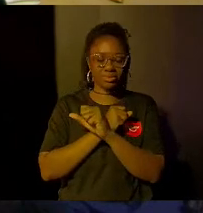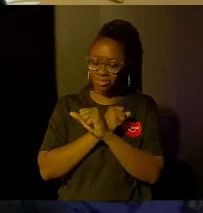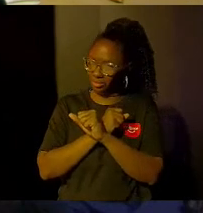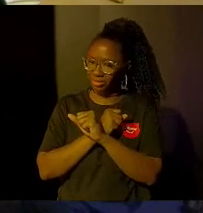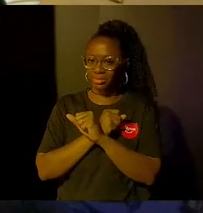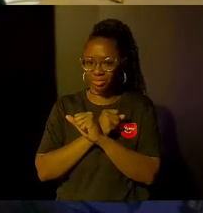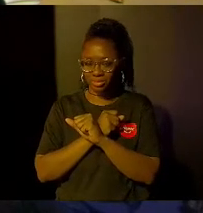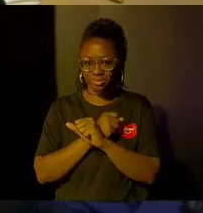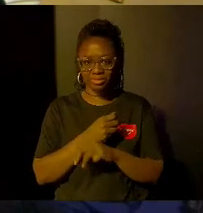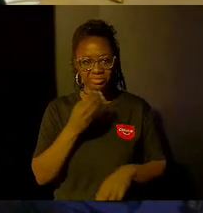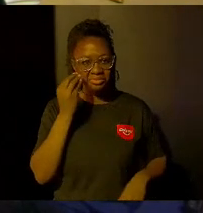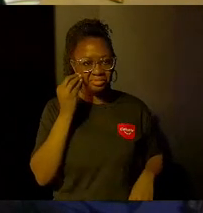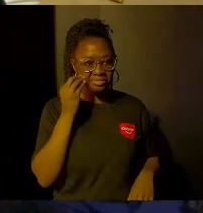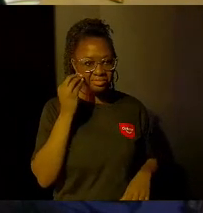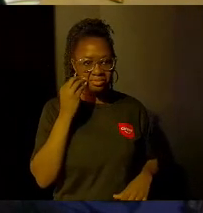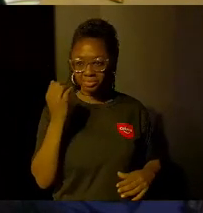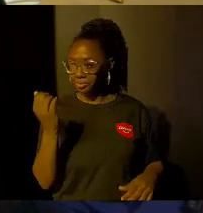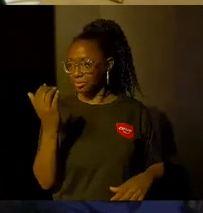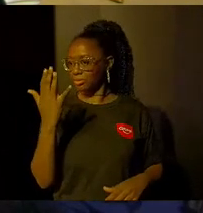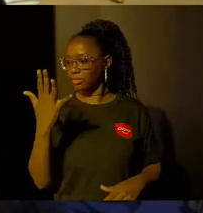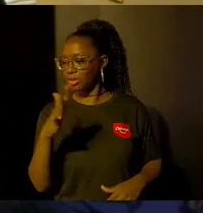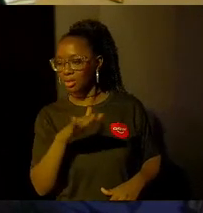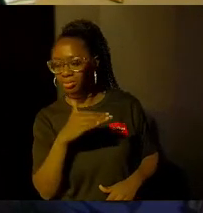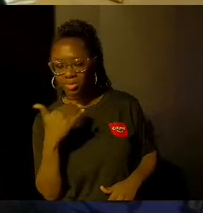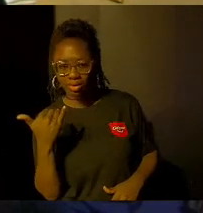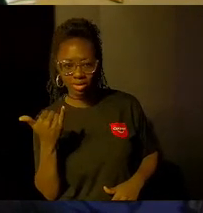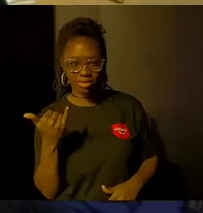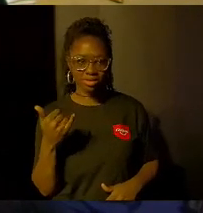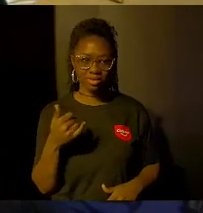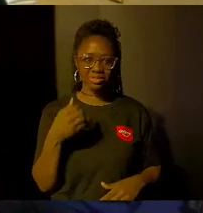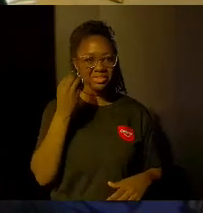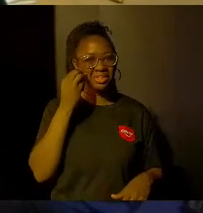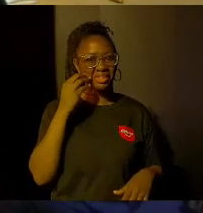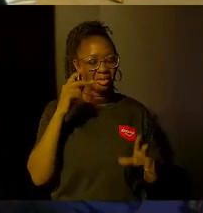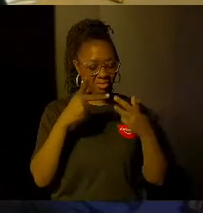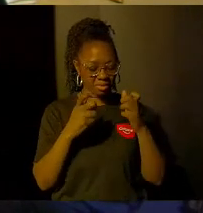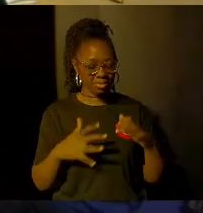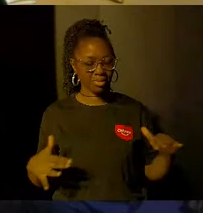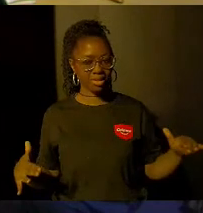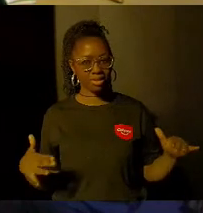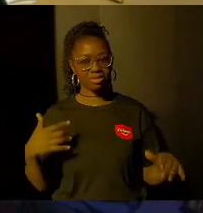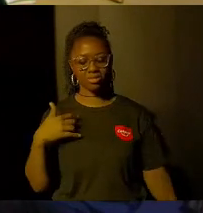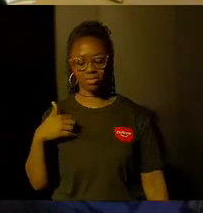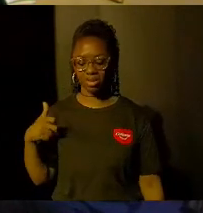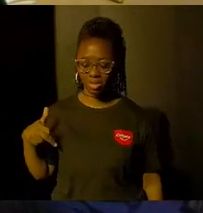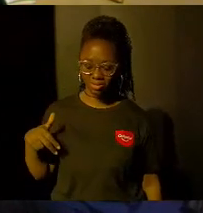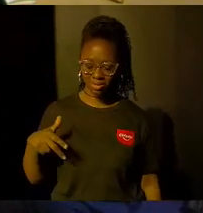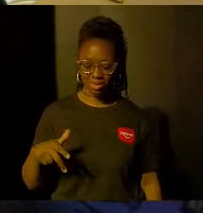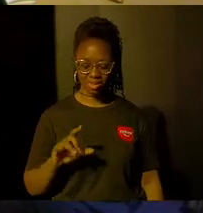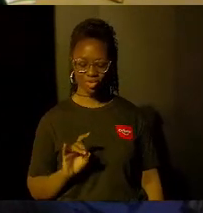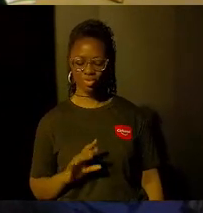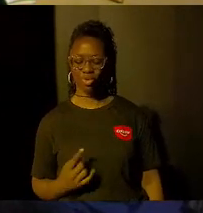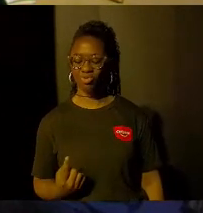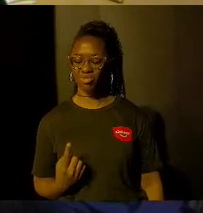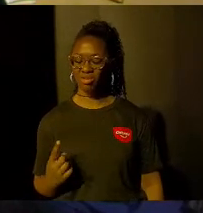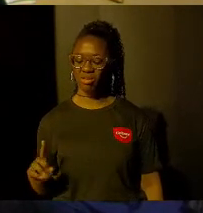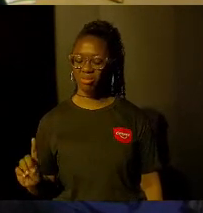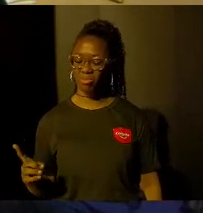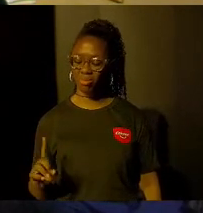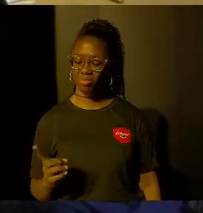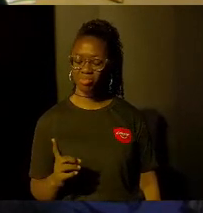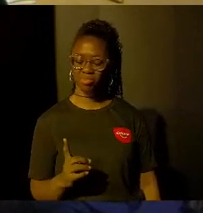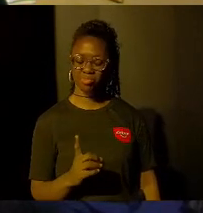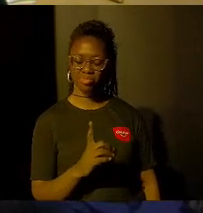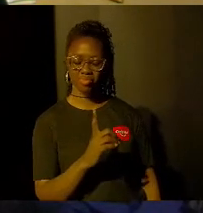na tentativa de encarar a morte com alguma paz fazia caminhada solitárias no final da tarde pelas